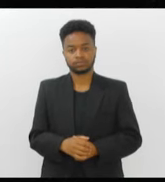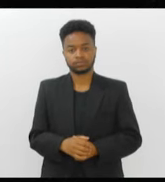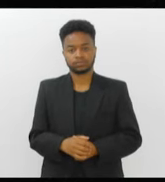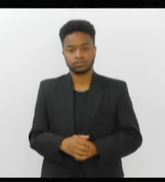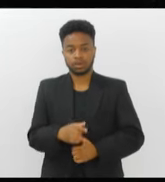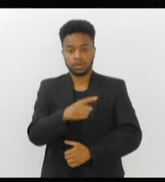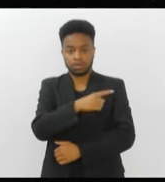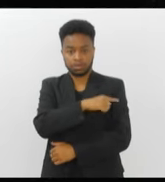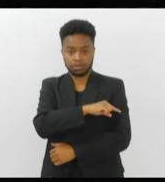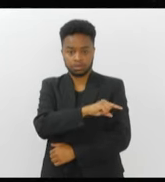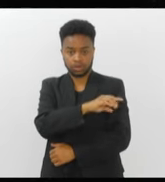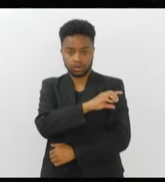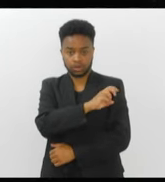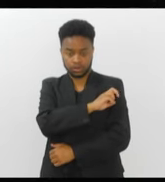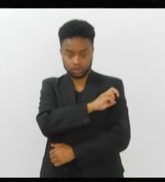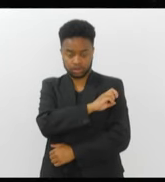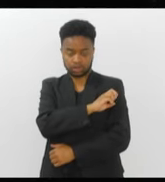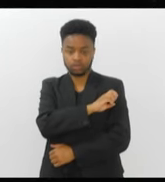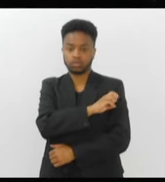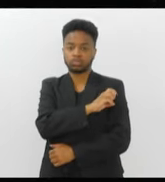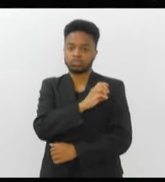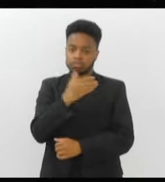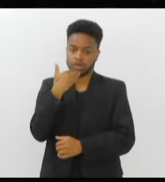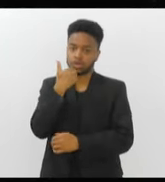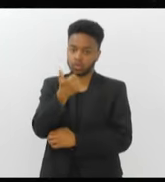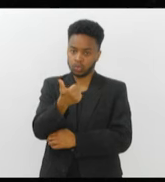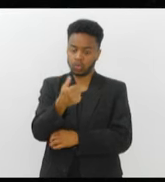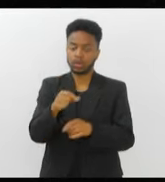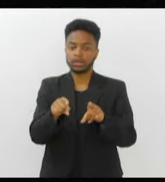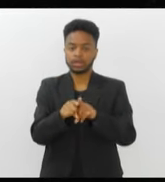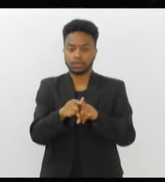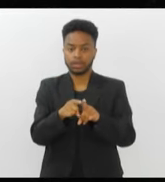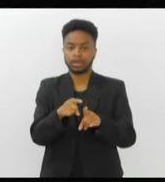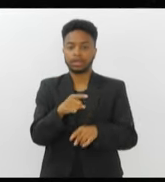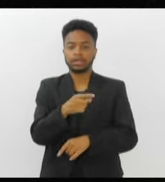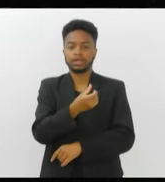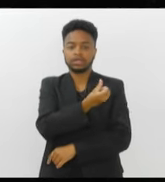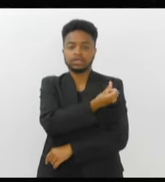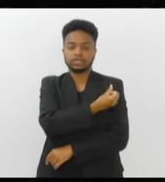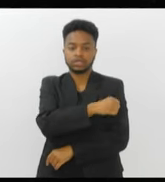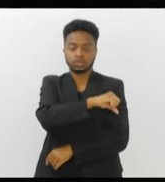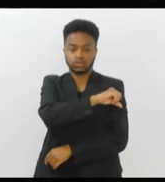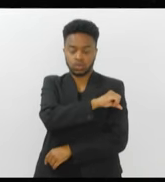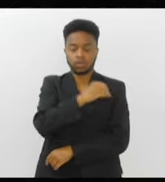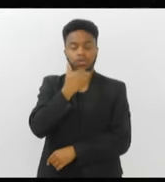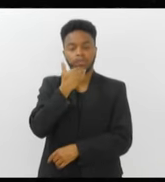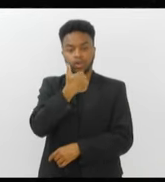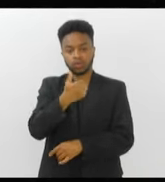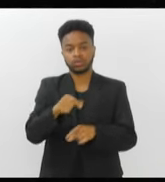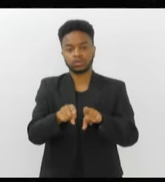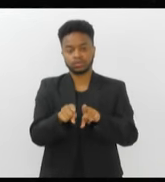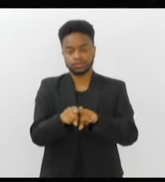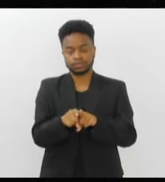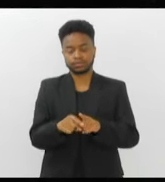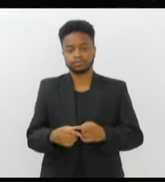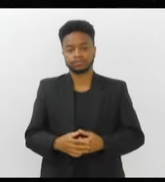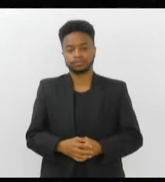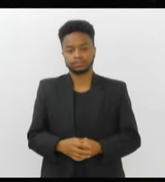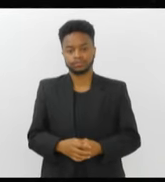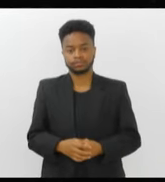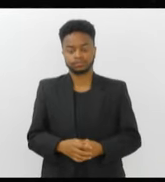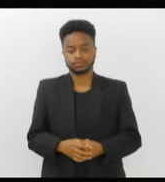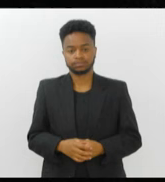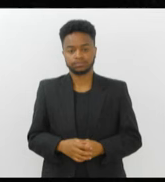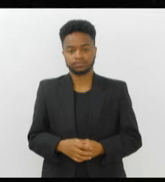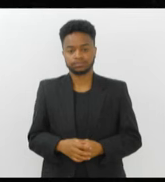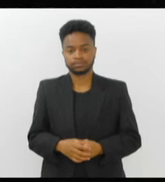iniciais, isto é, até o quinto ano, quanto nos anos finais, até o nono ano do ensino